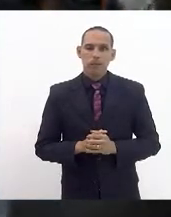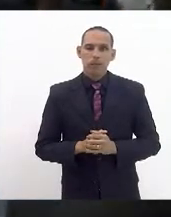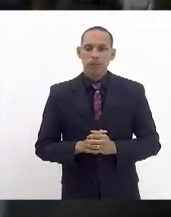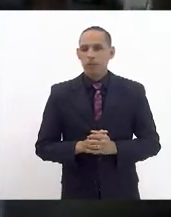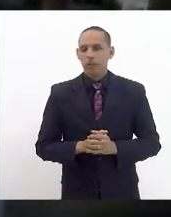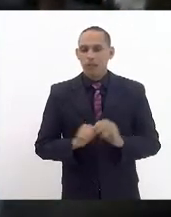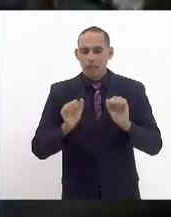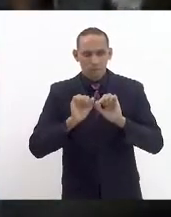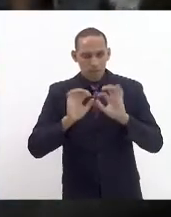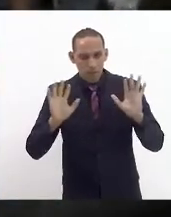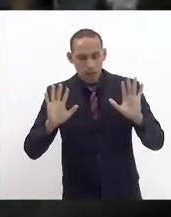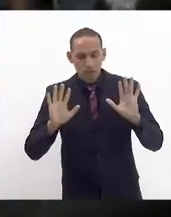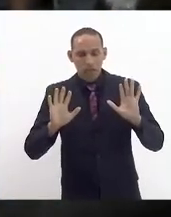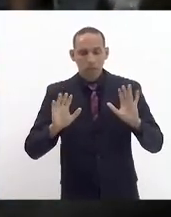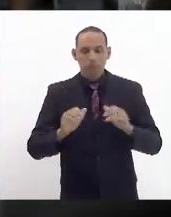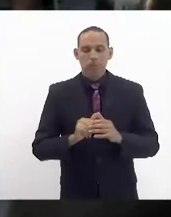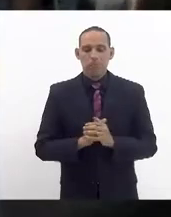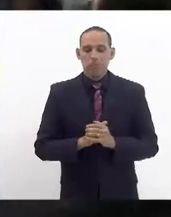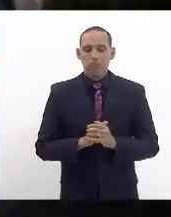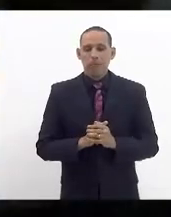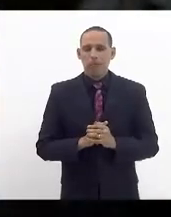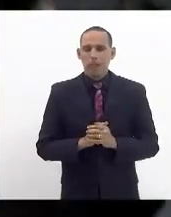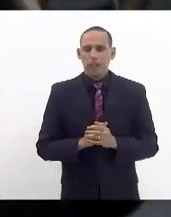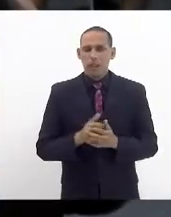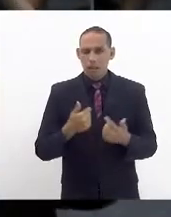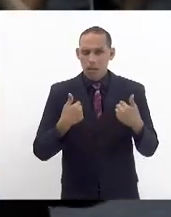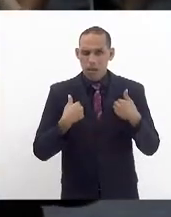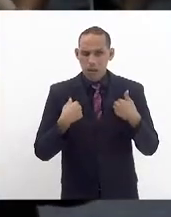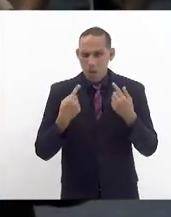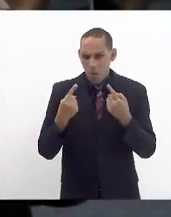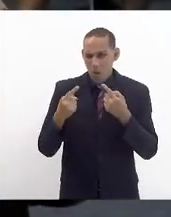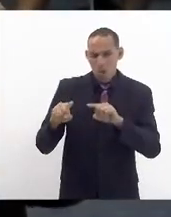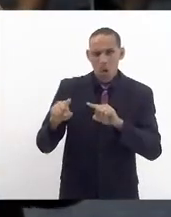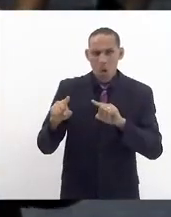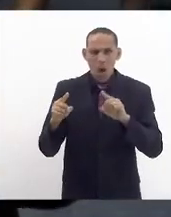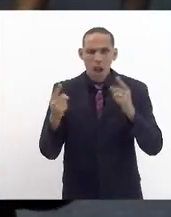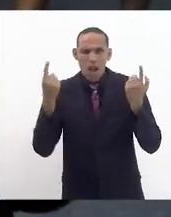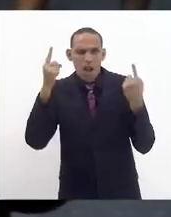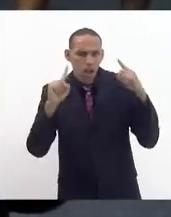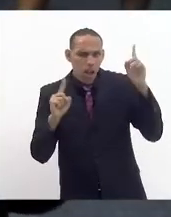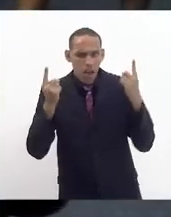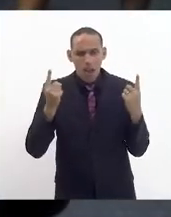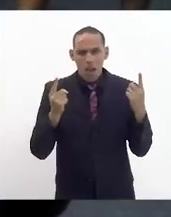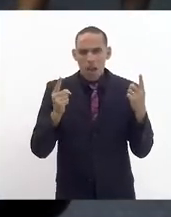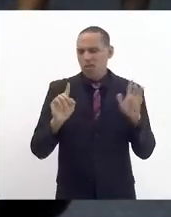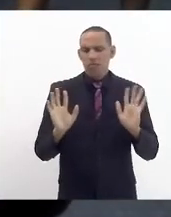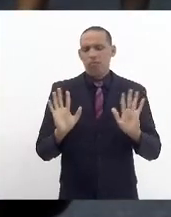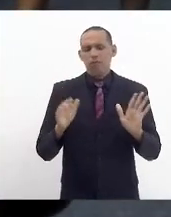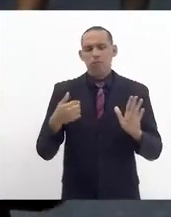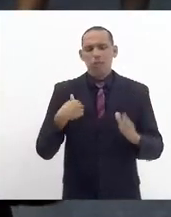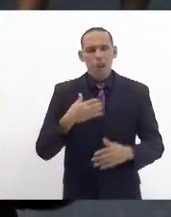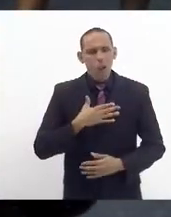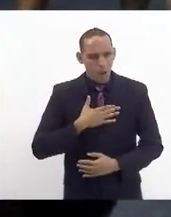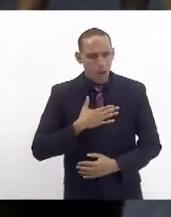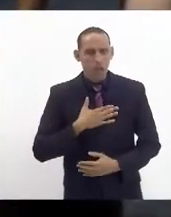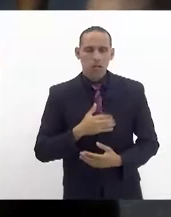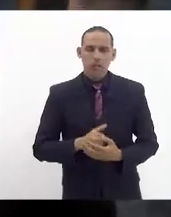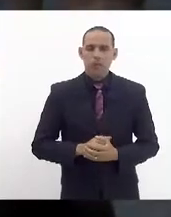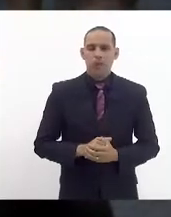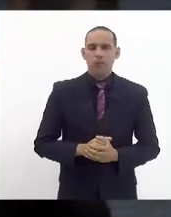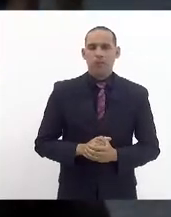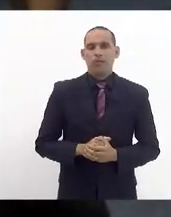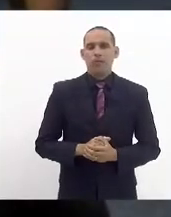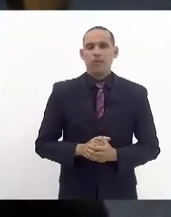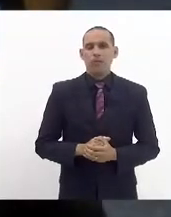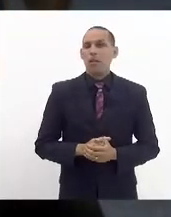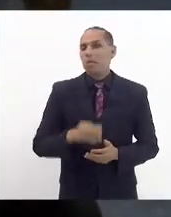Deixar bem claro aqui para todos que, de forma alguma, eu sou contra o carnaval. Pelo contrário, eu sou um entusiasta do carnaval. Ainda mais